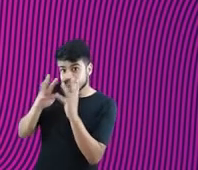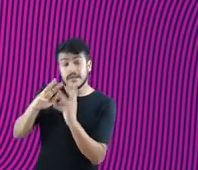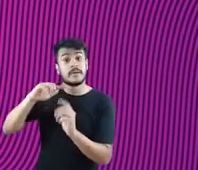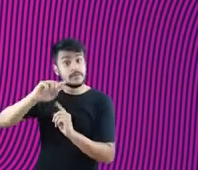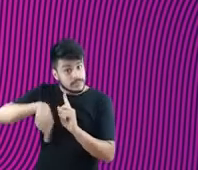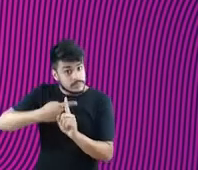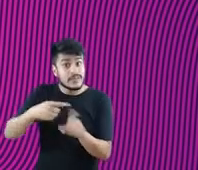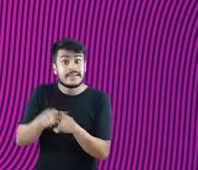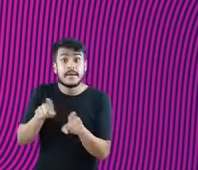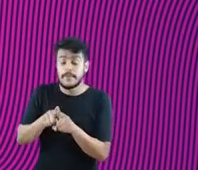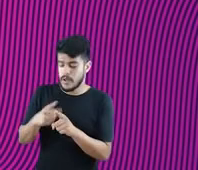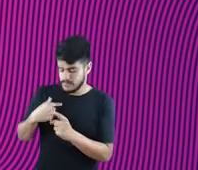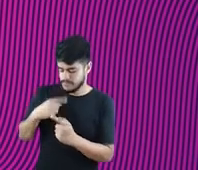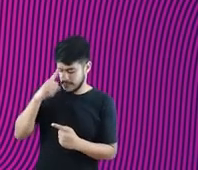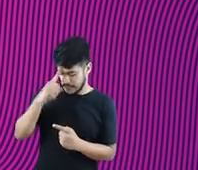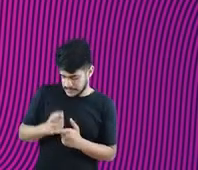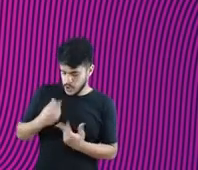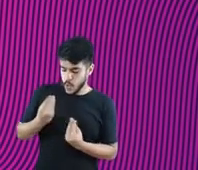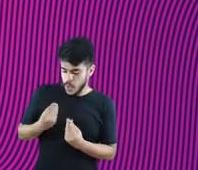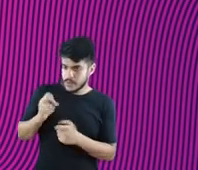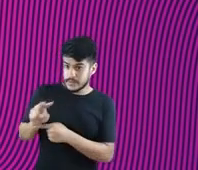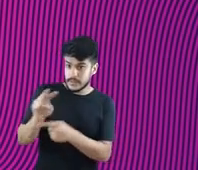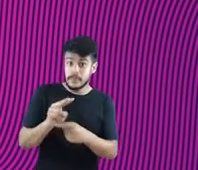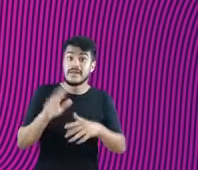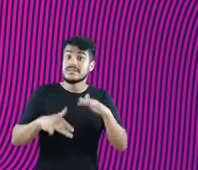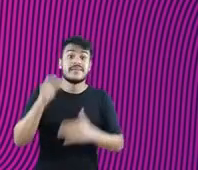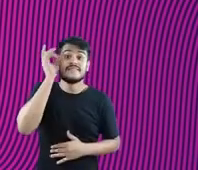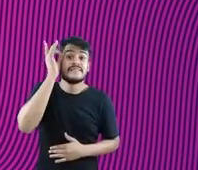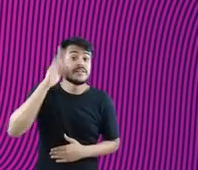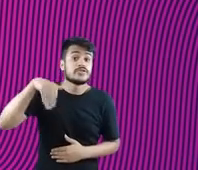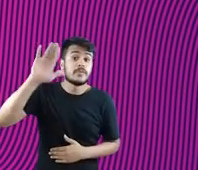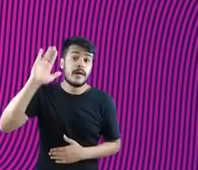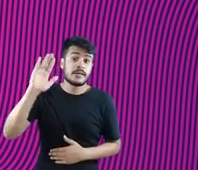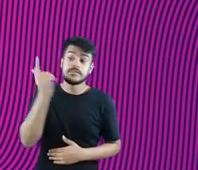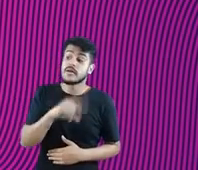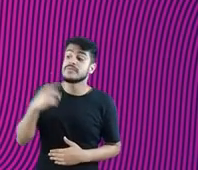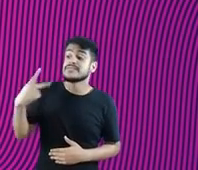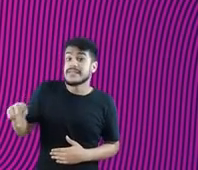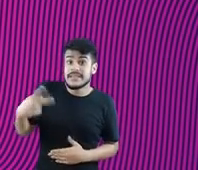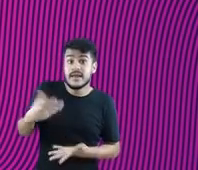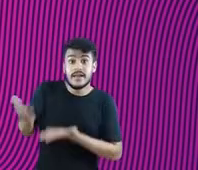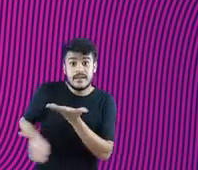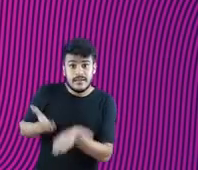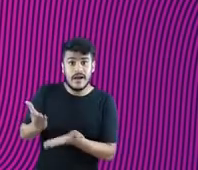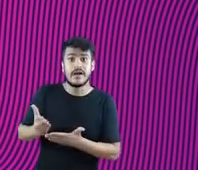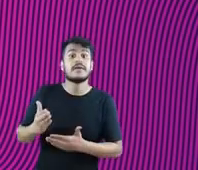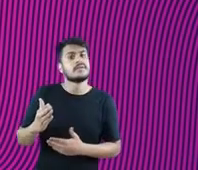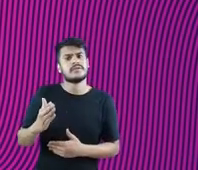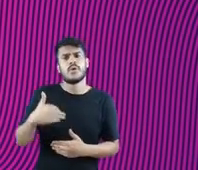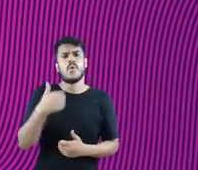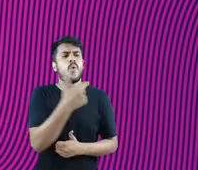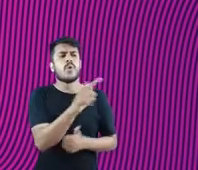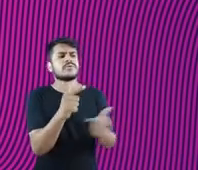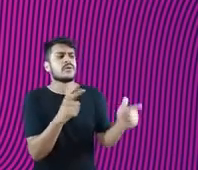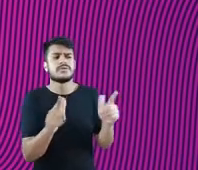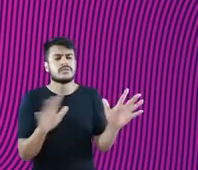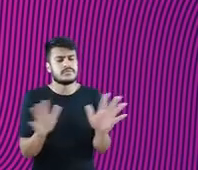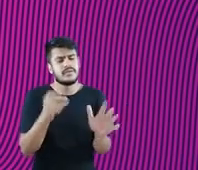de tratamento que, por vezes, são muito mais fáceis para lidar do que a gente tentar qualquer outra terapia.